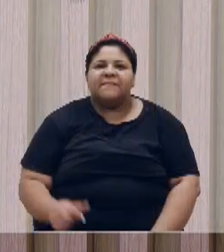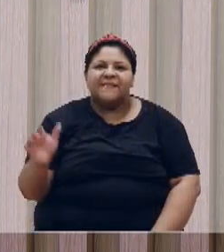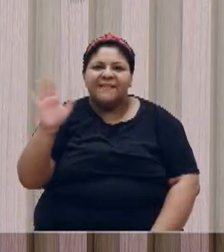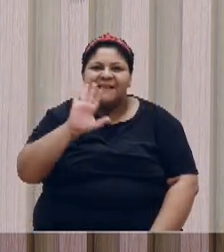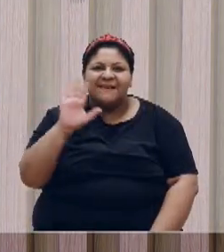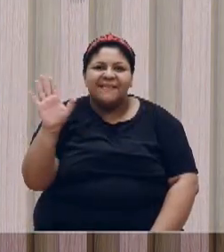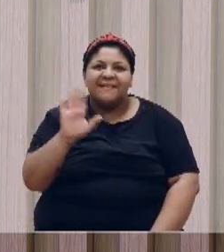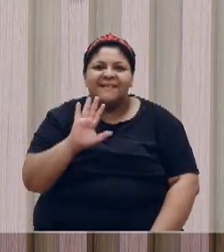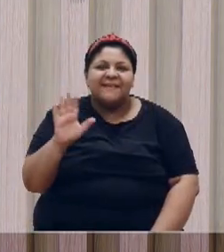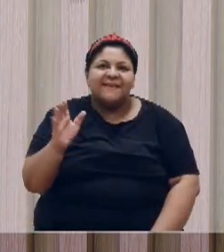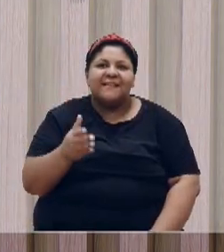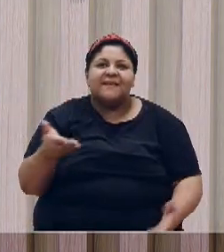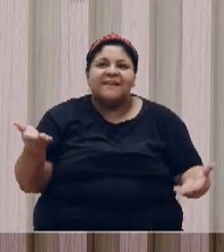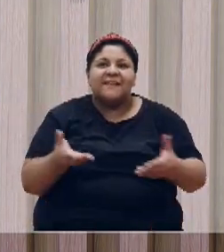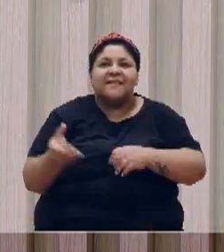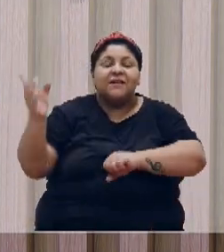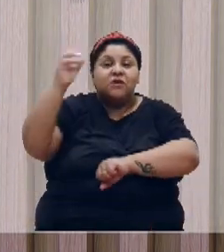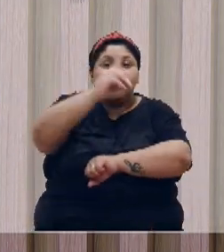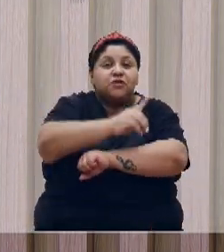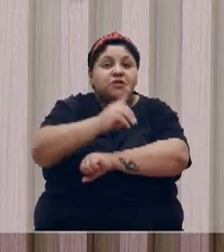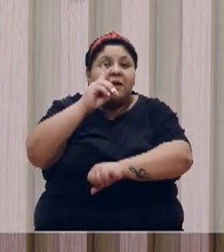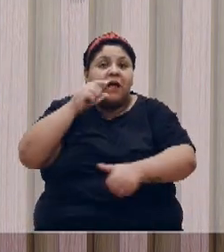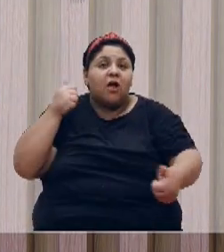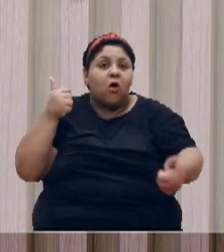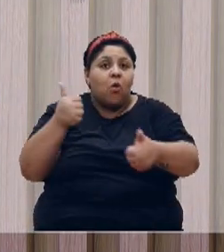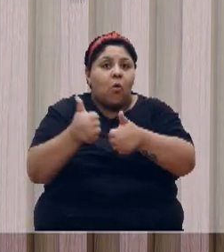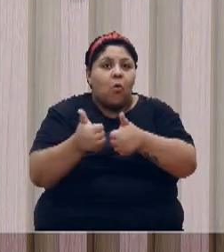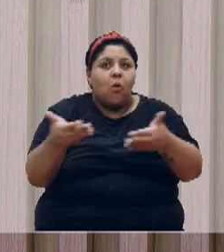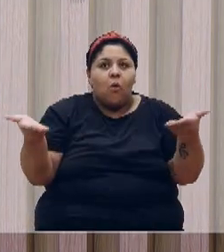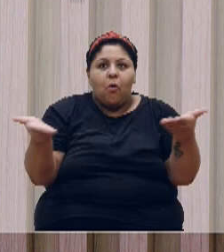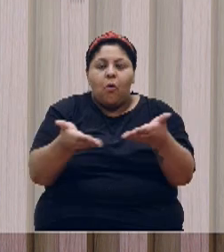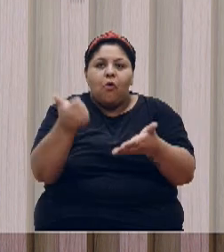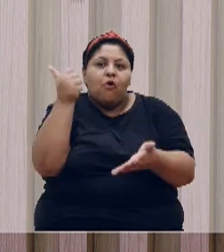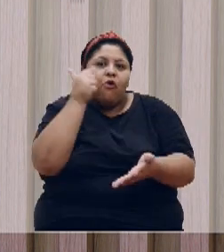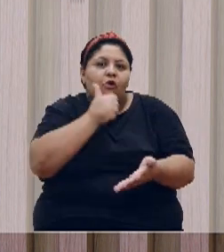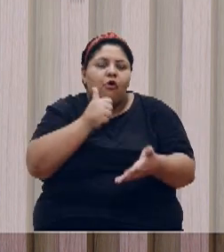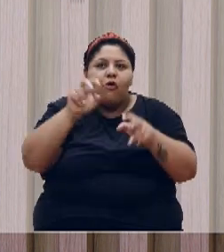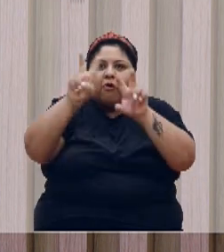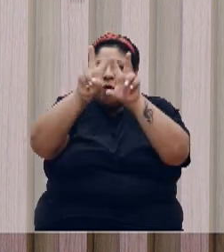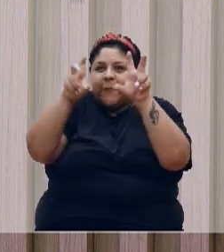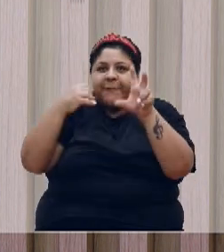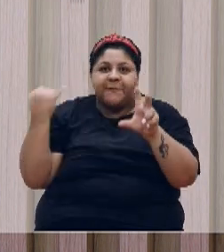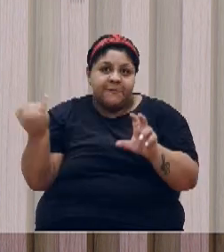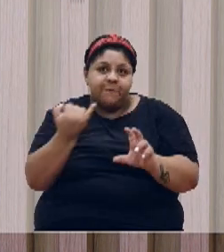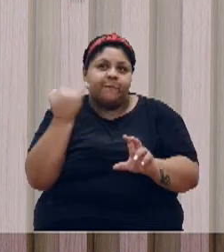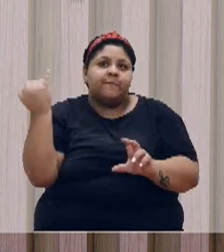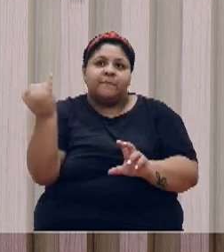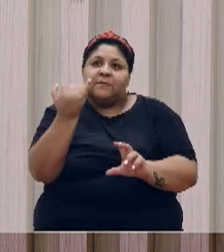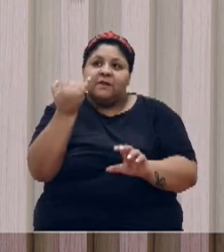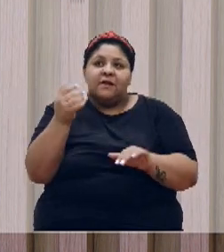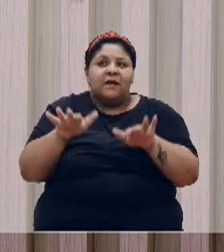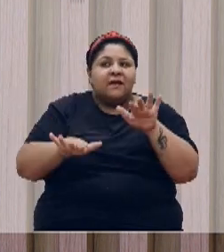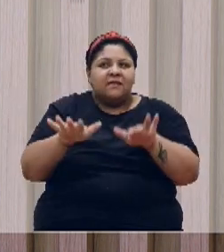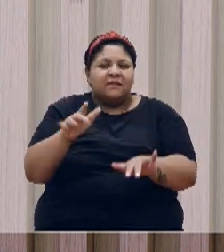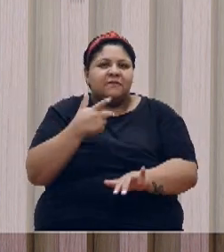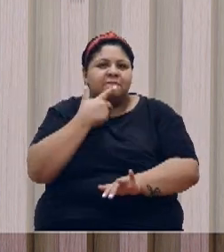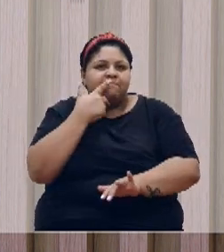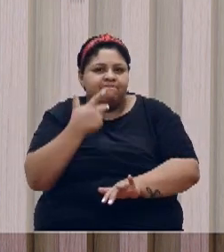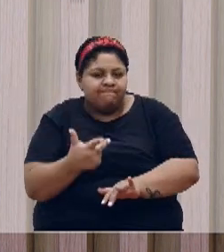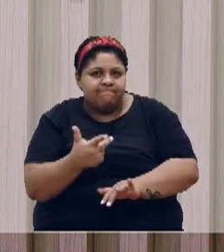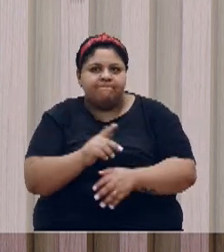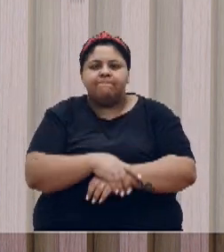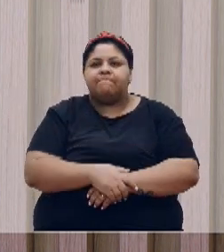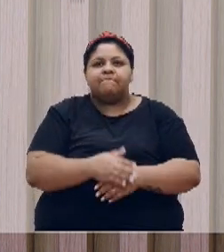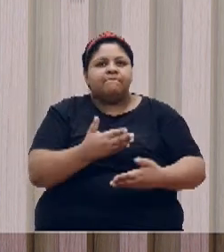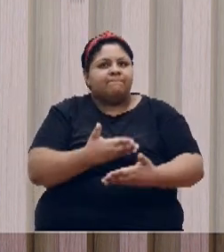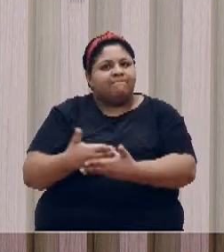Oi, gente! Com o Dia das Mães chegando, o Entre Elas decidiu trazer um tema importante que nem sempre é falado. Quando a